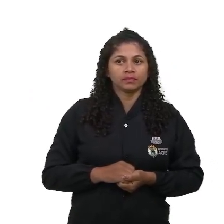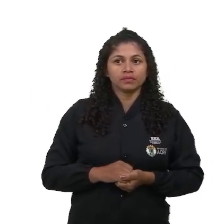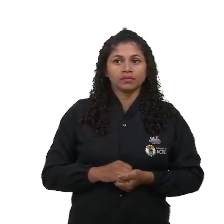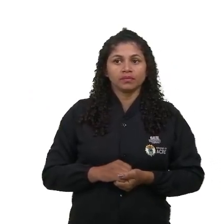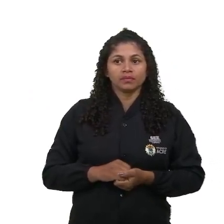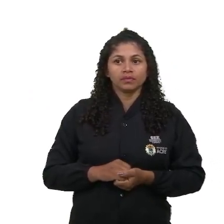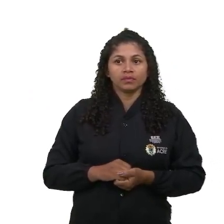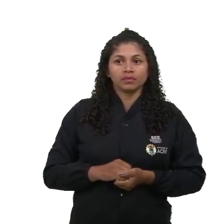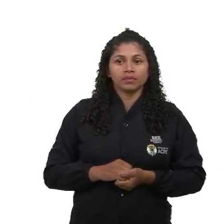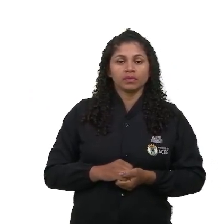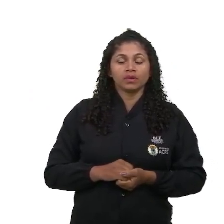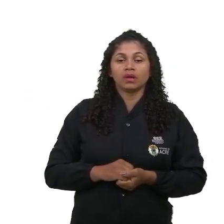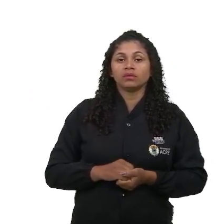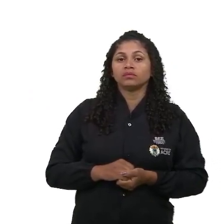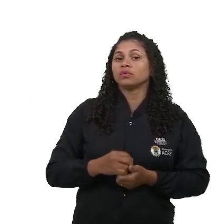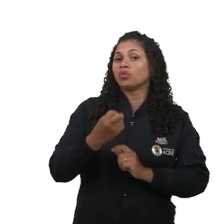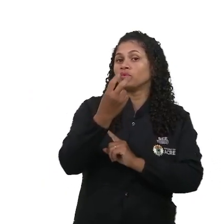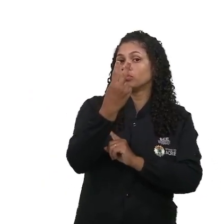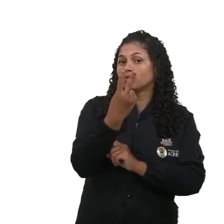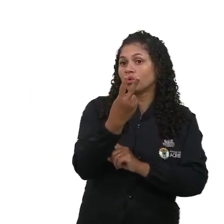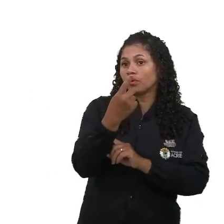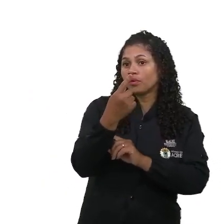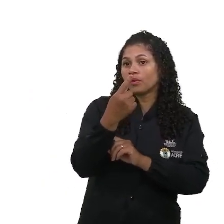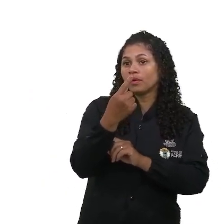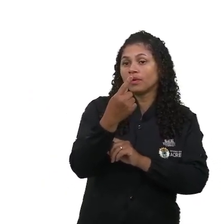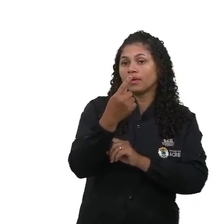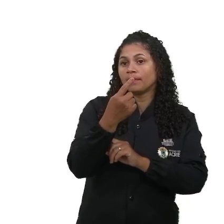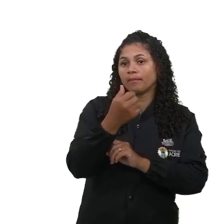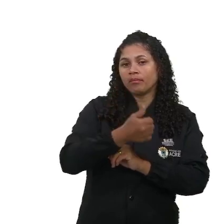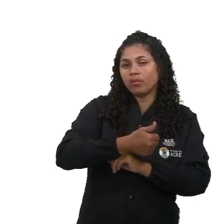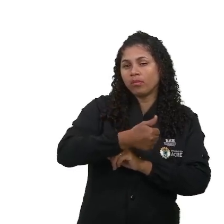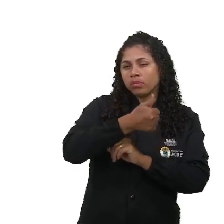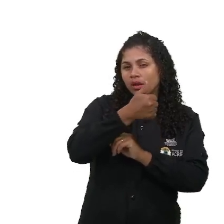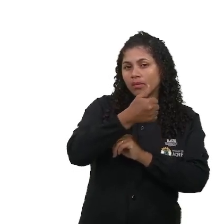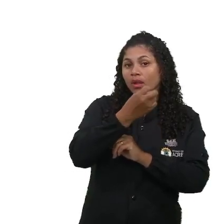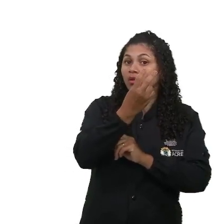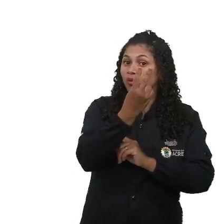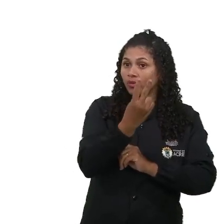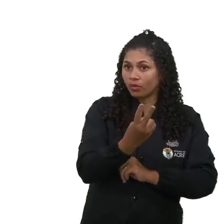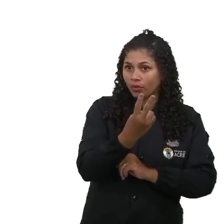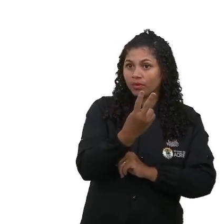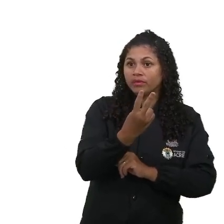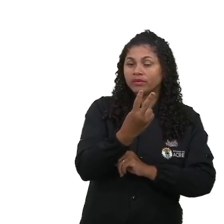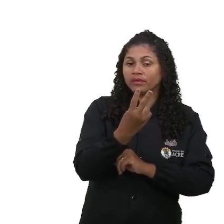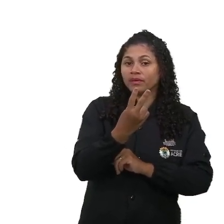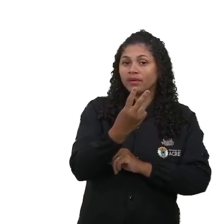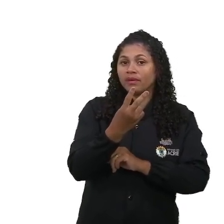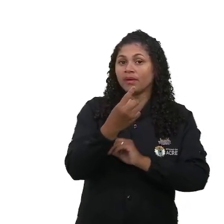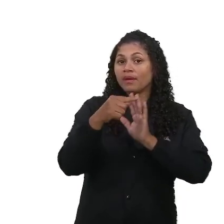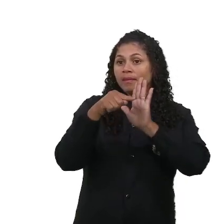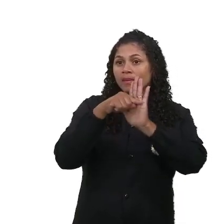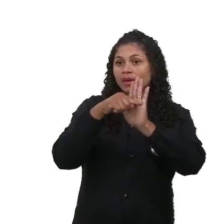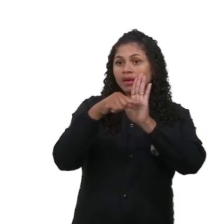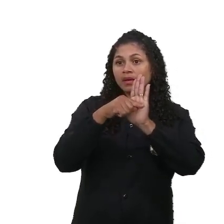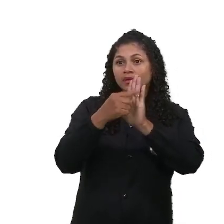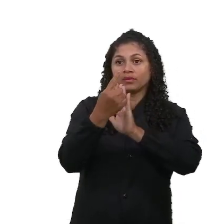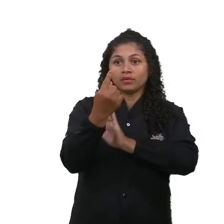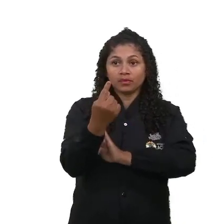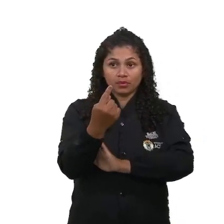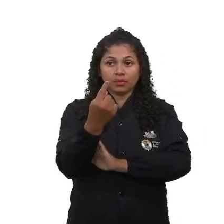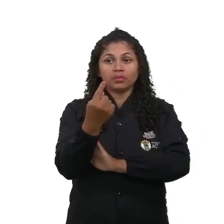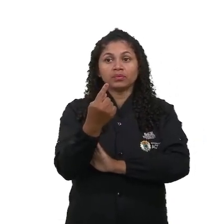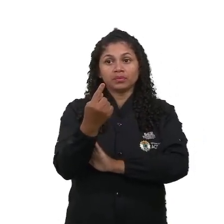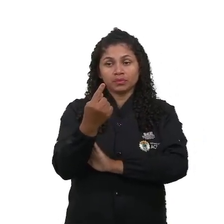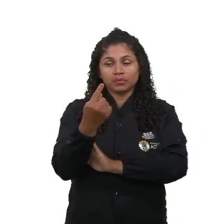2 menos 1. Isso dá 1. Agora pega a segunda coordenada menos a